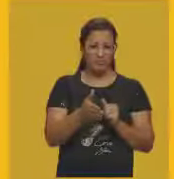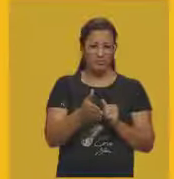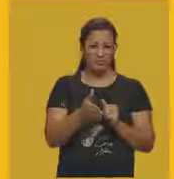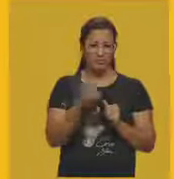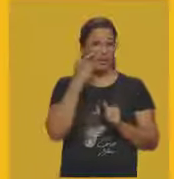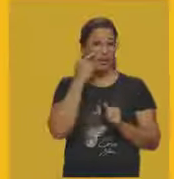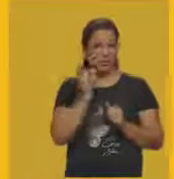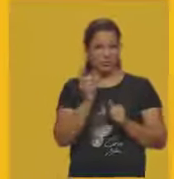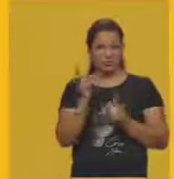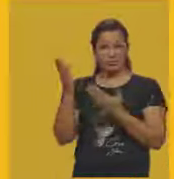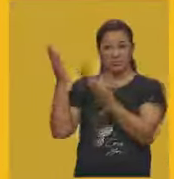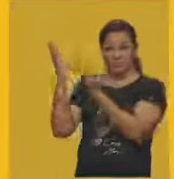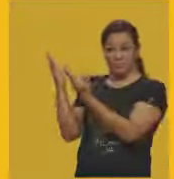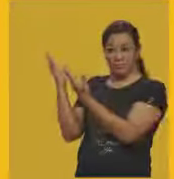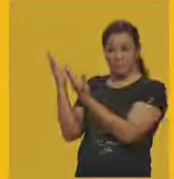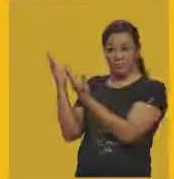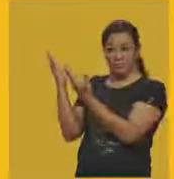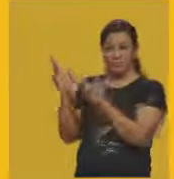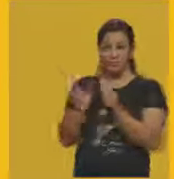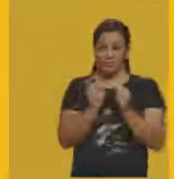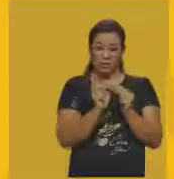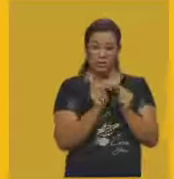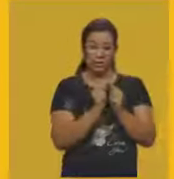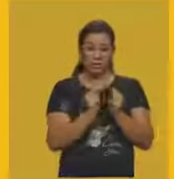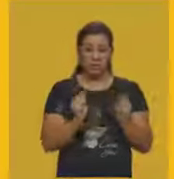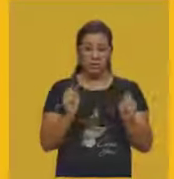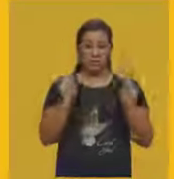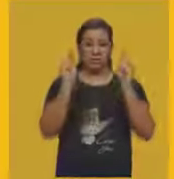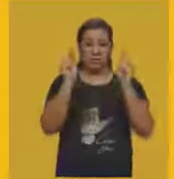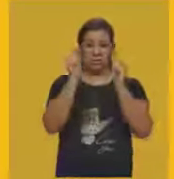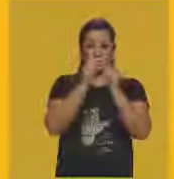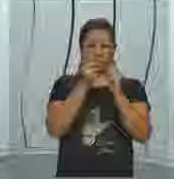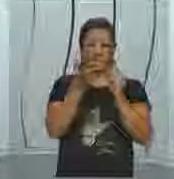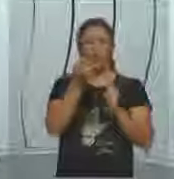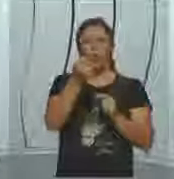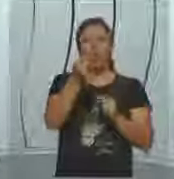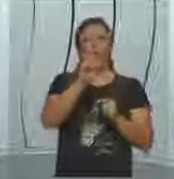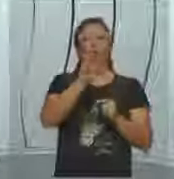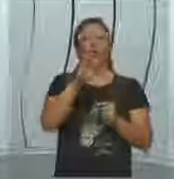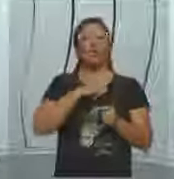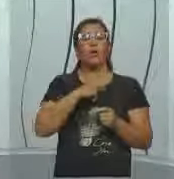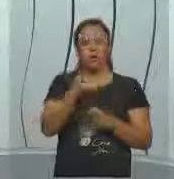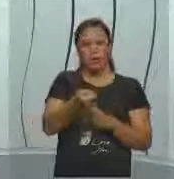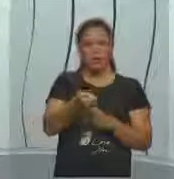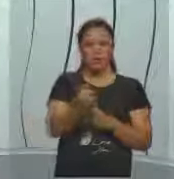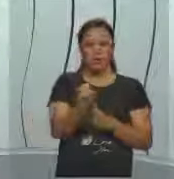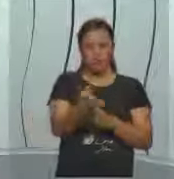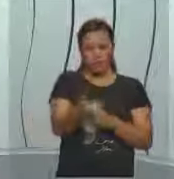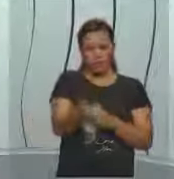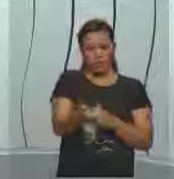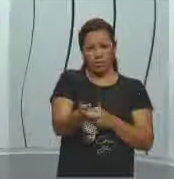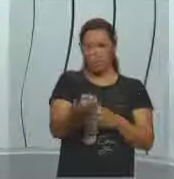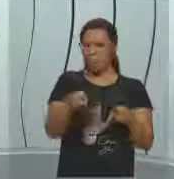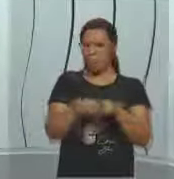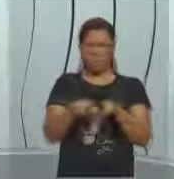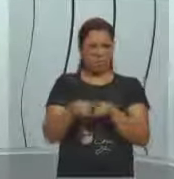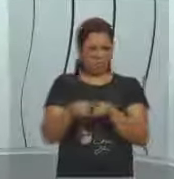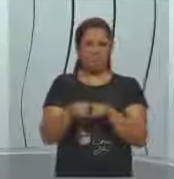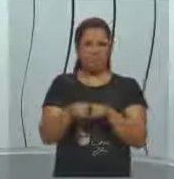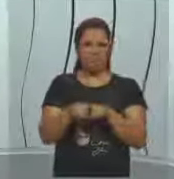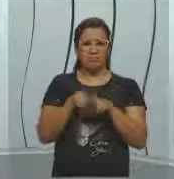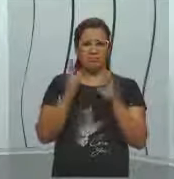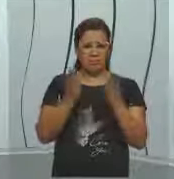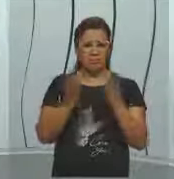aqui uma lâmpada acesa através de uma pilha. Pode ser uma lâmpada de lanterna, tá? Mas, como eu disse, os